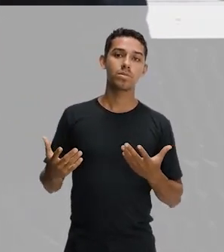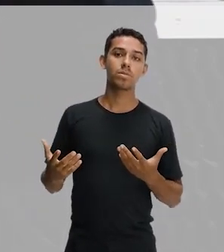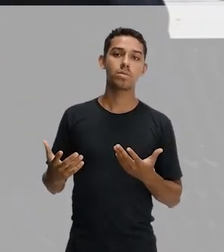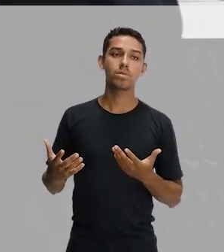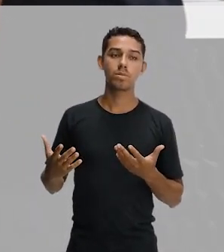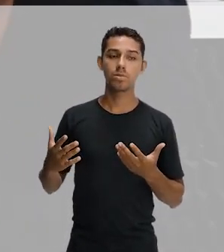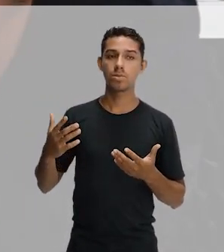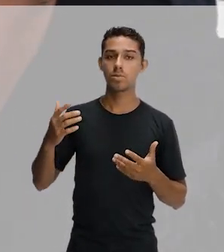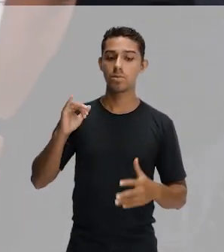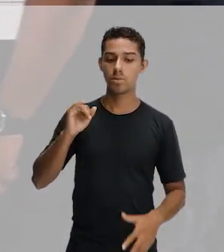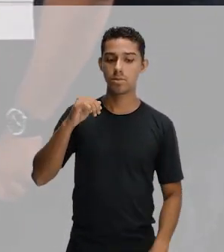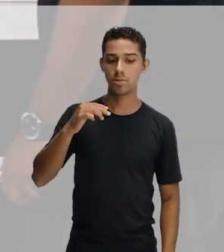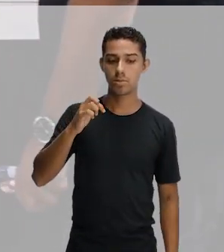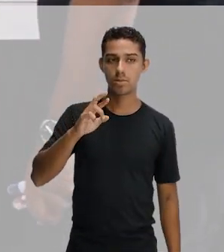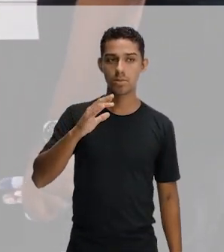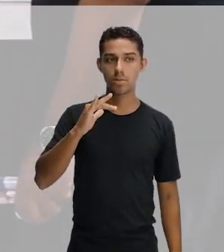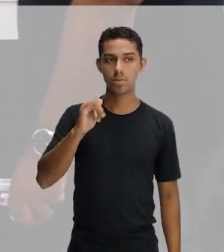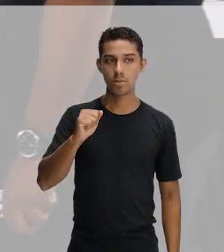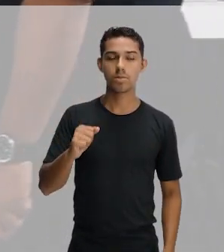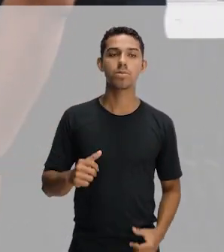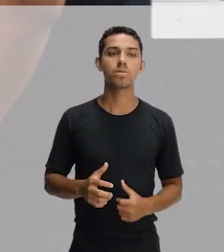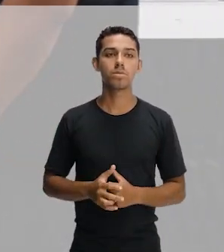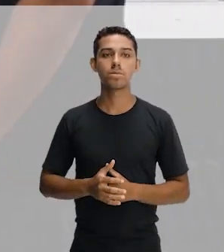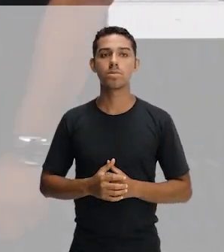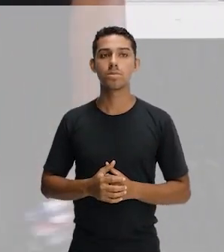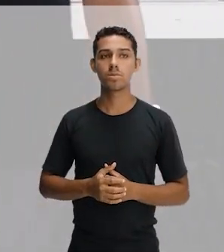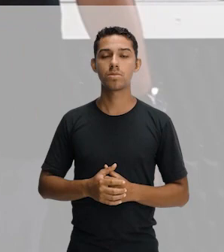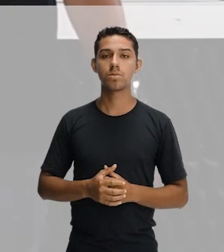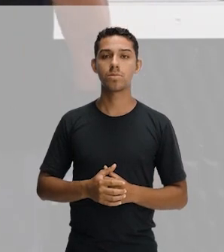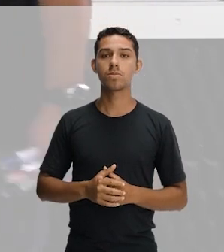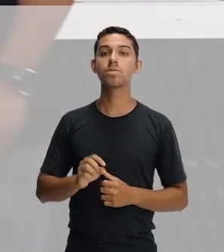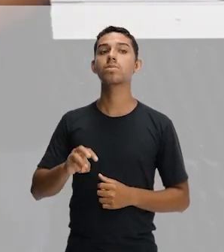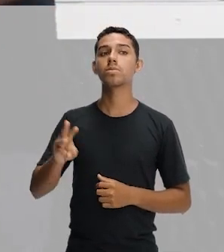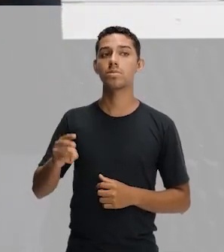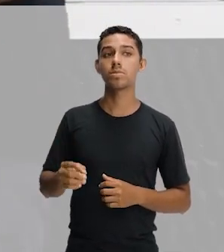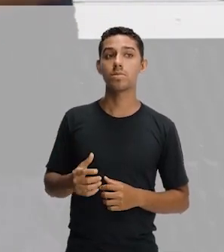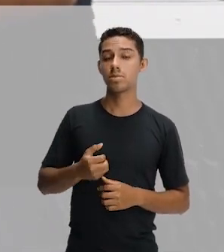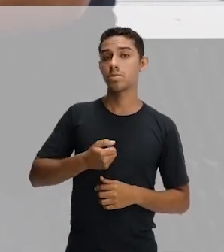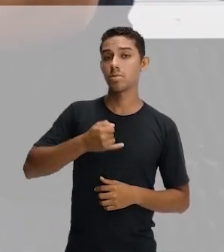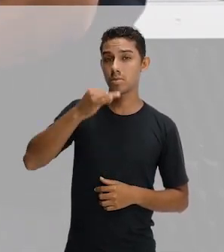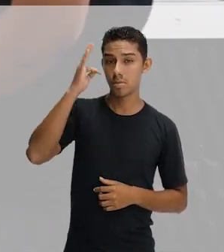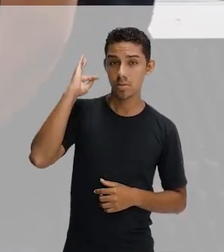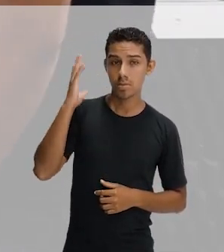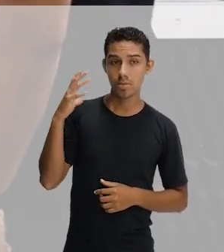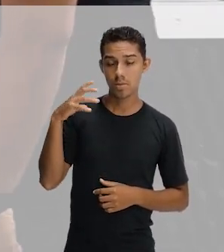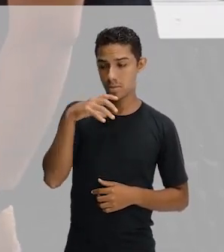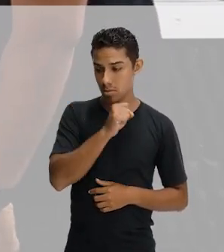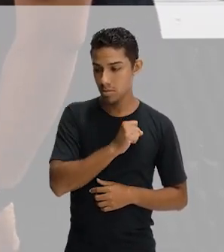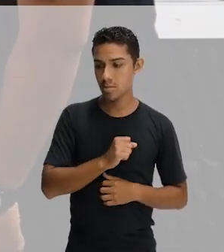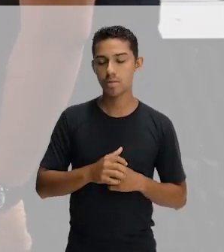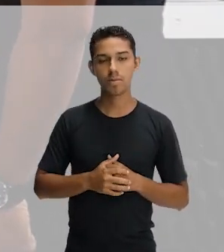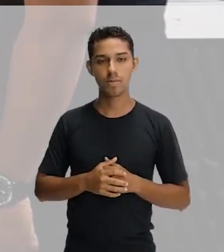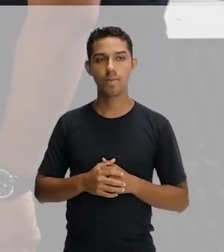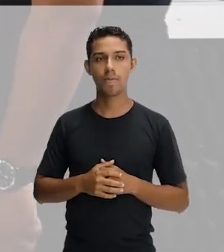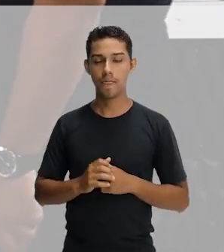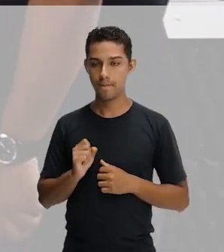inércia e também quem é a nossa velocidade, né, angular, ok?